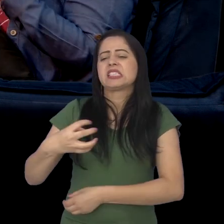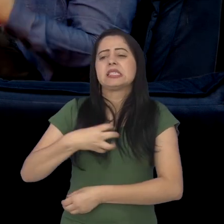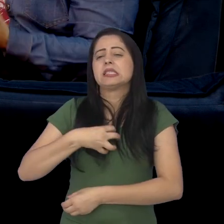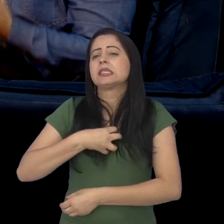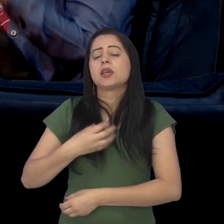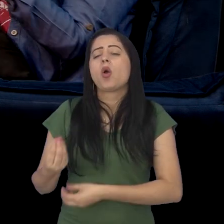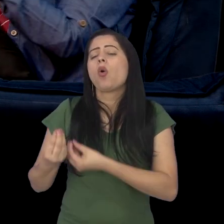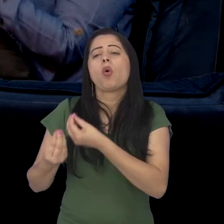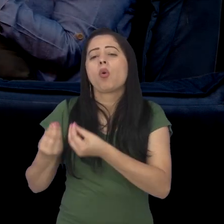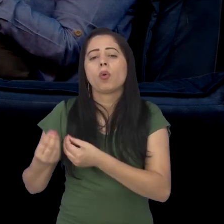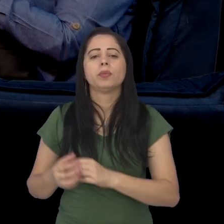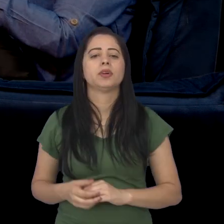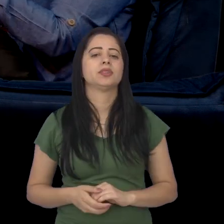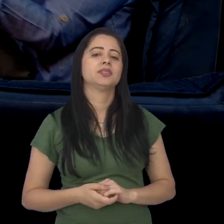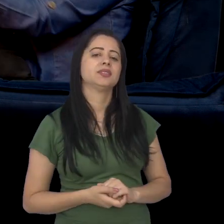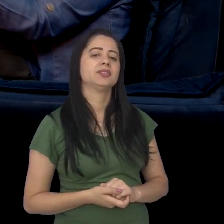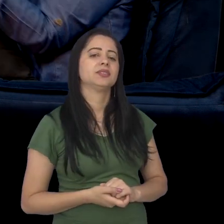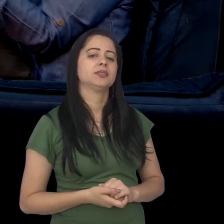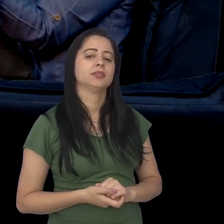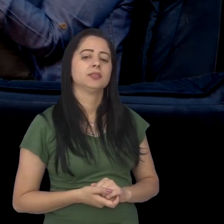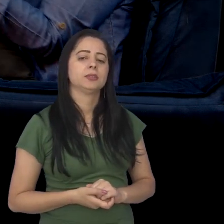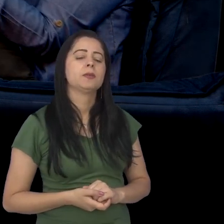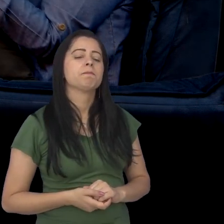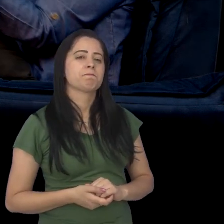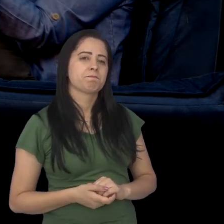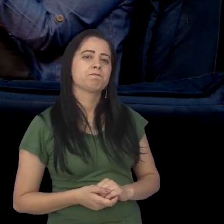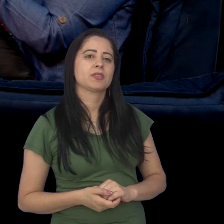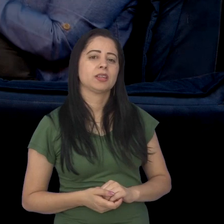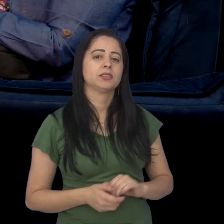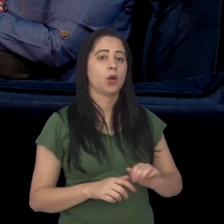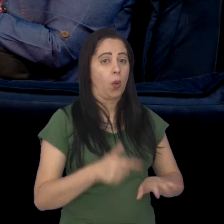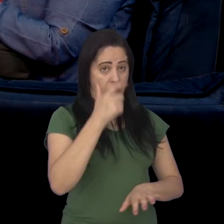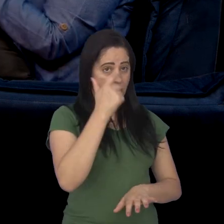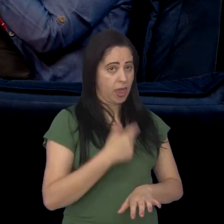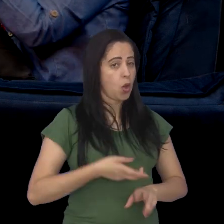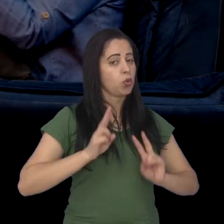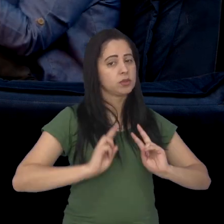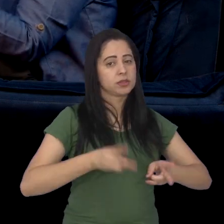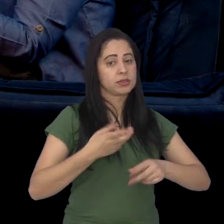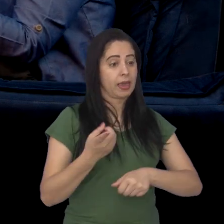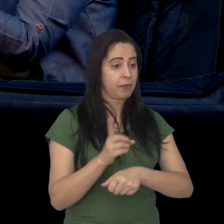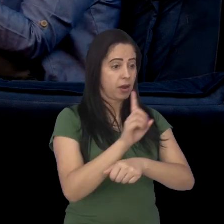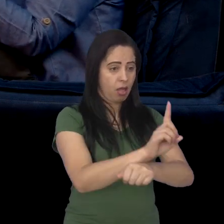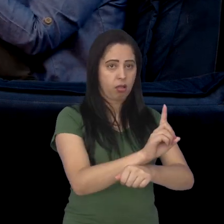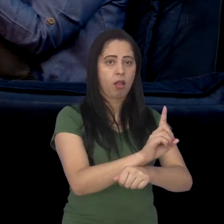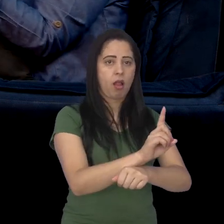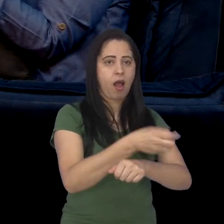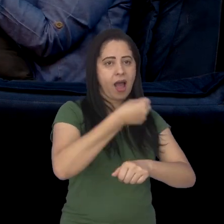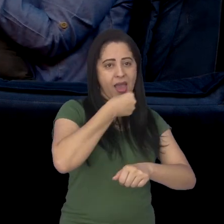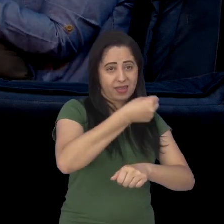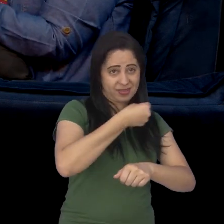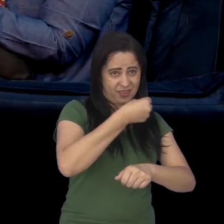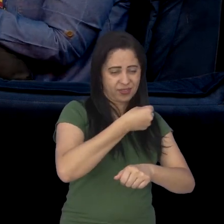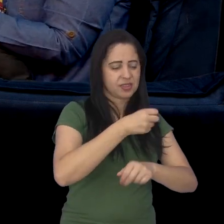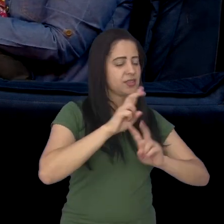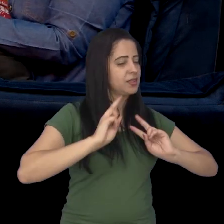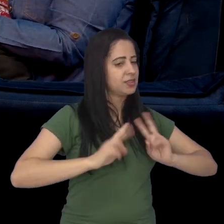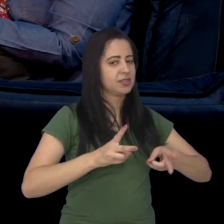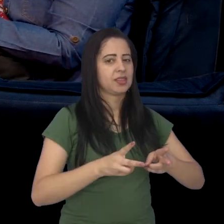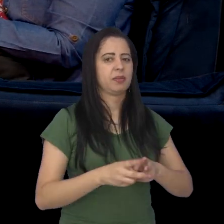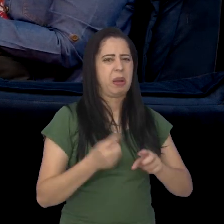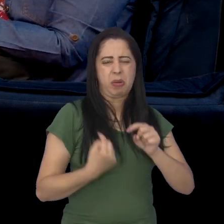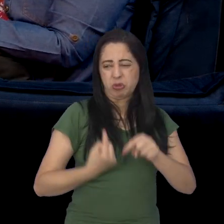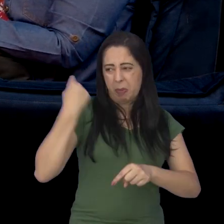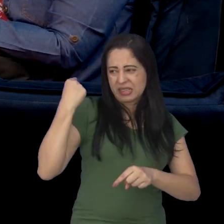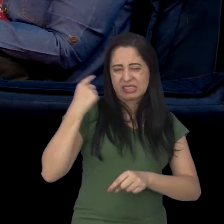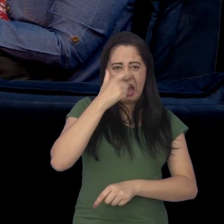que chegou num momento tão importante, como ele repercutiu na sua vida? Você ficou mais conhecida? Como é que foi isso? Eu